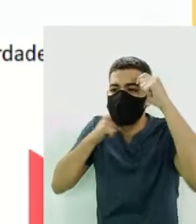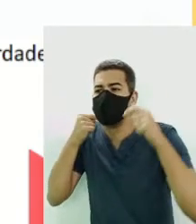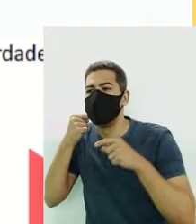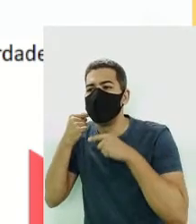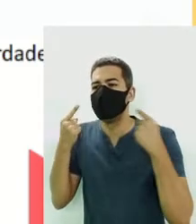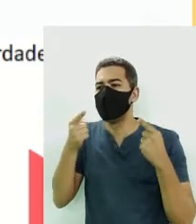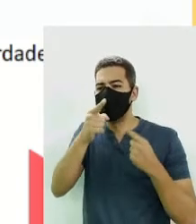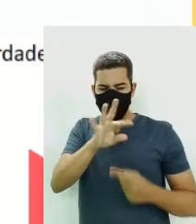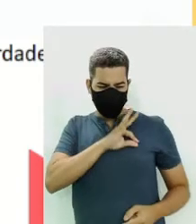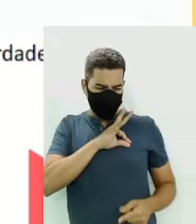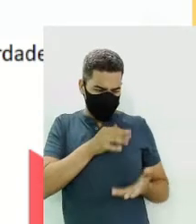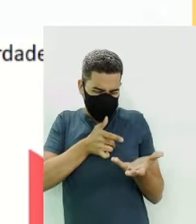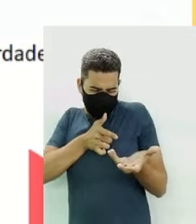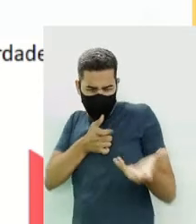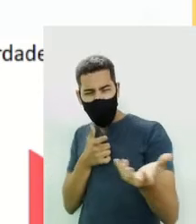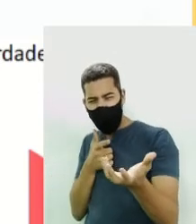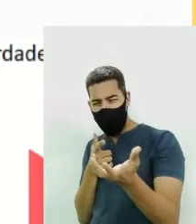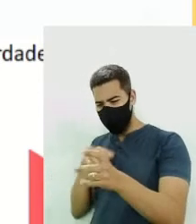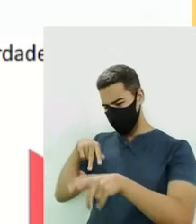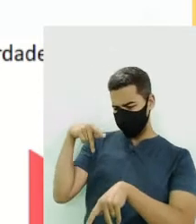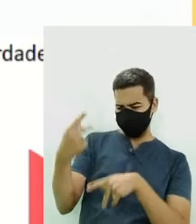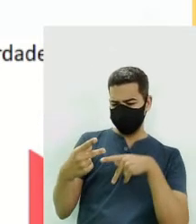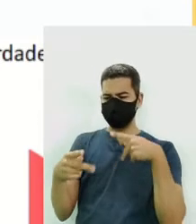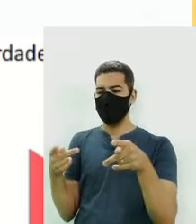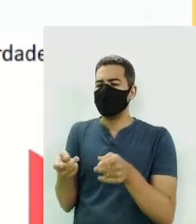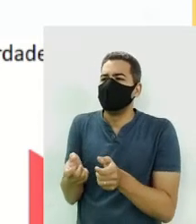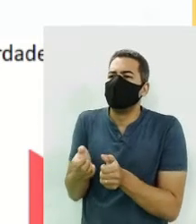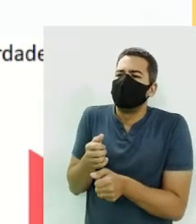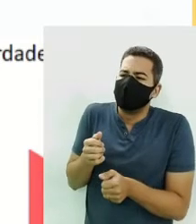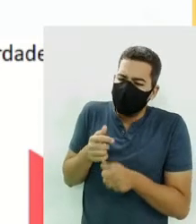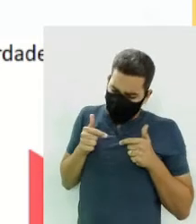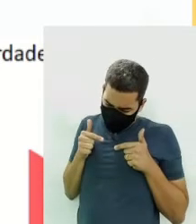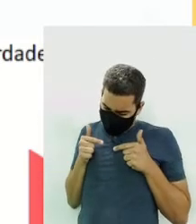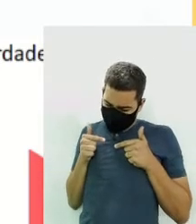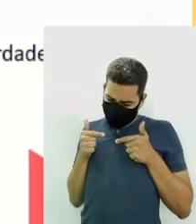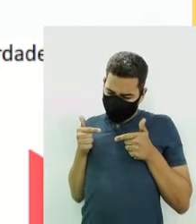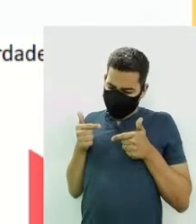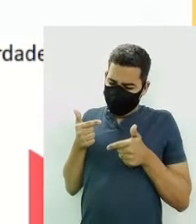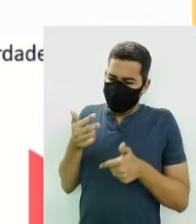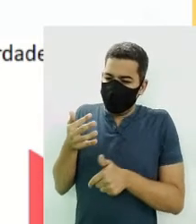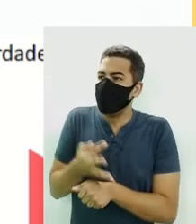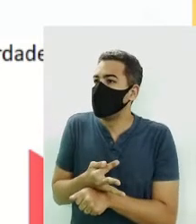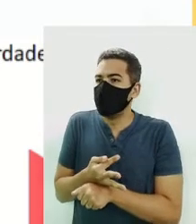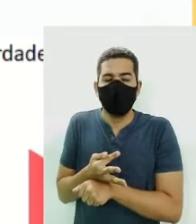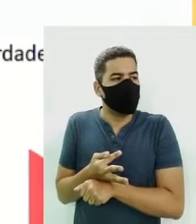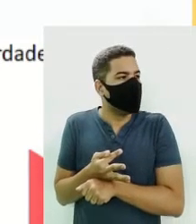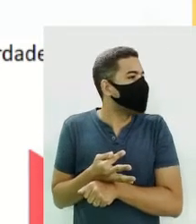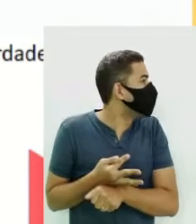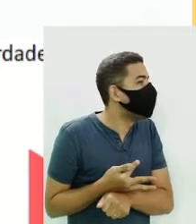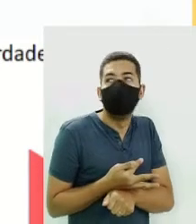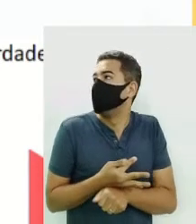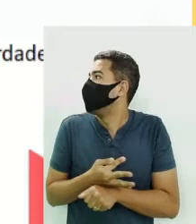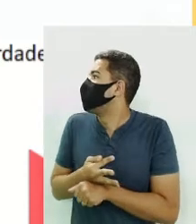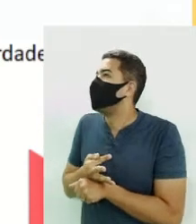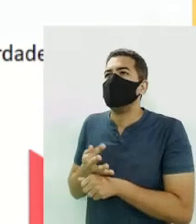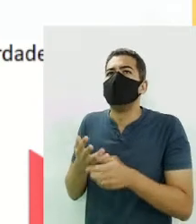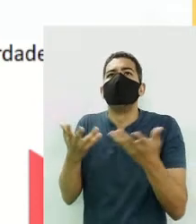seus fuzis. Alto de resistência, mas ninguém liga. Nossa vida não vale